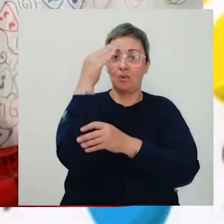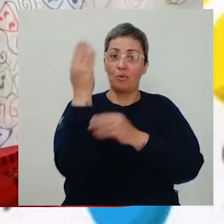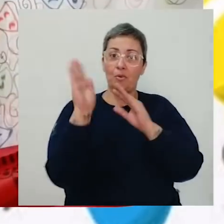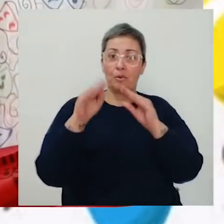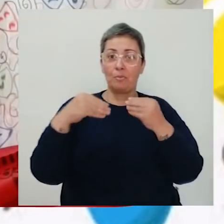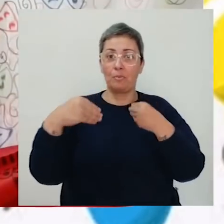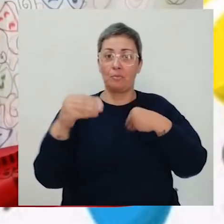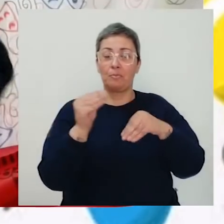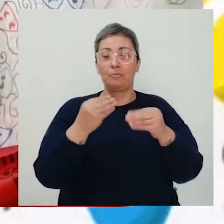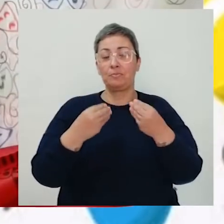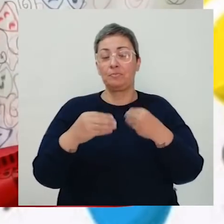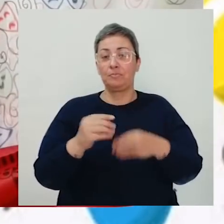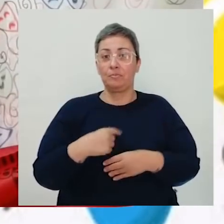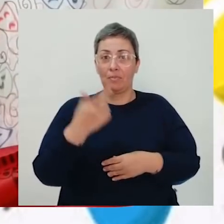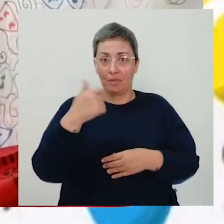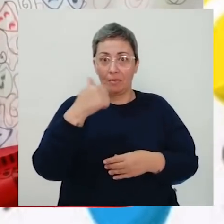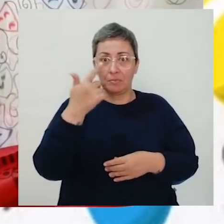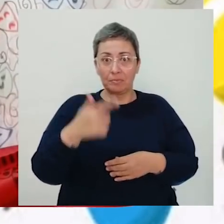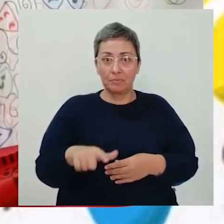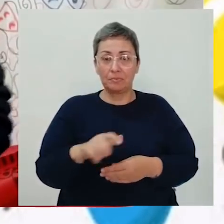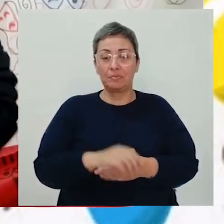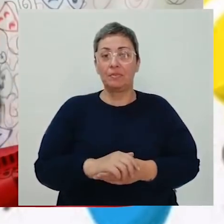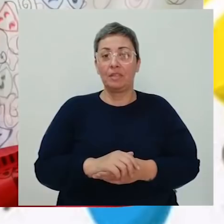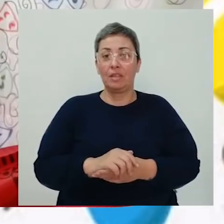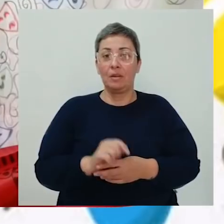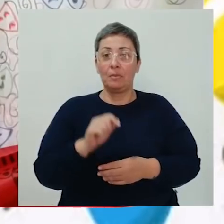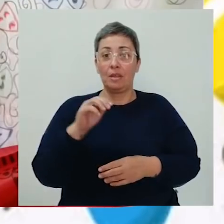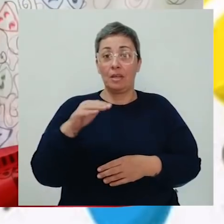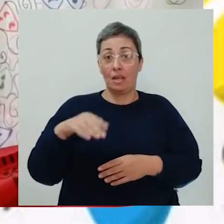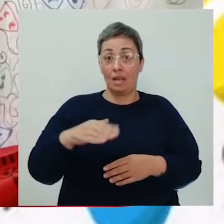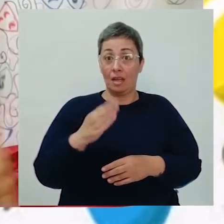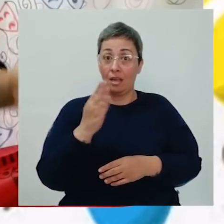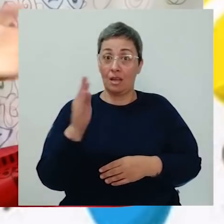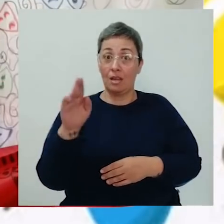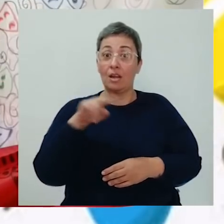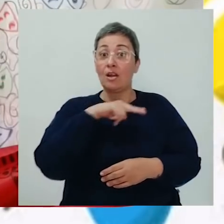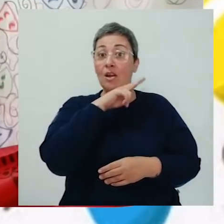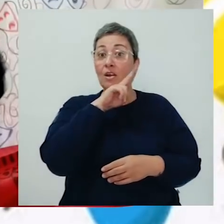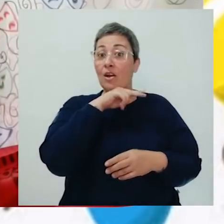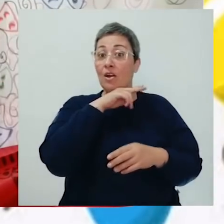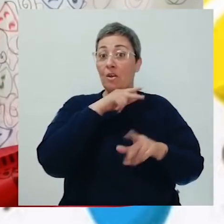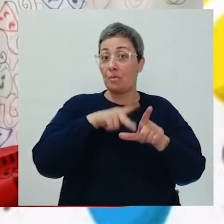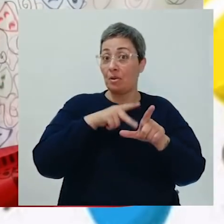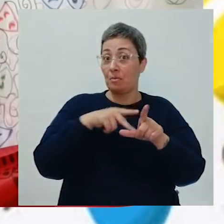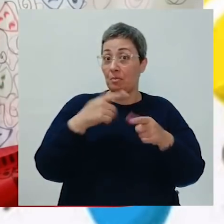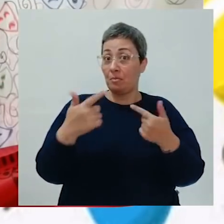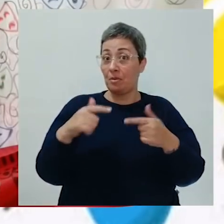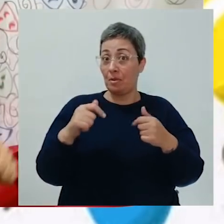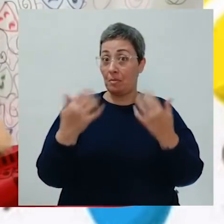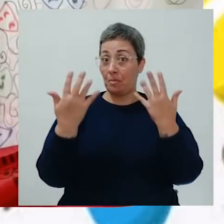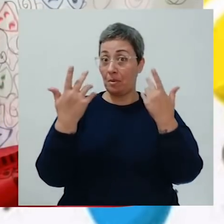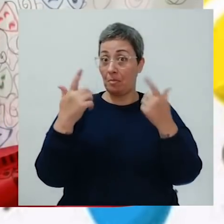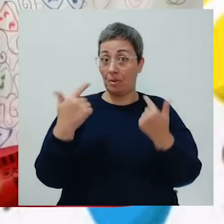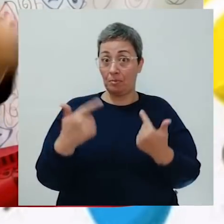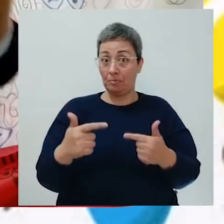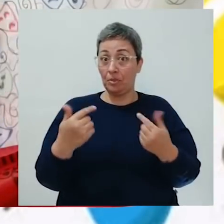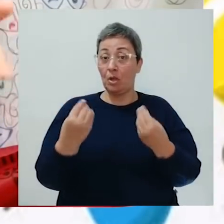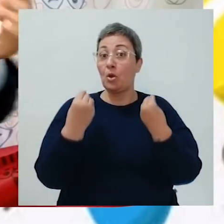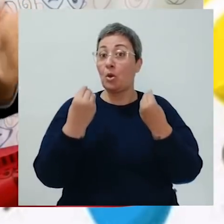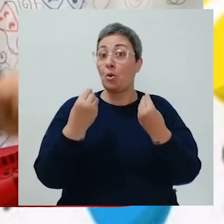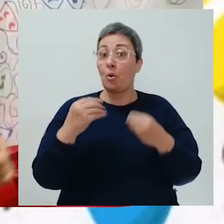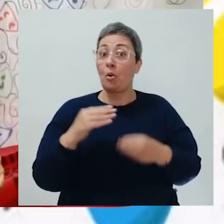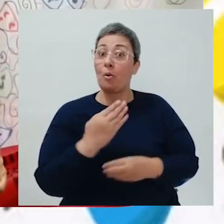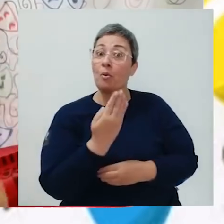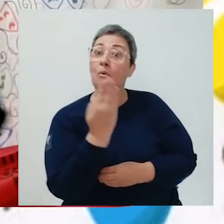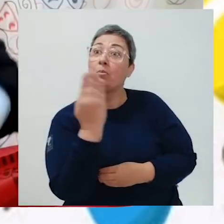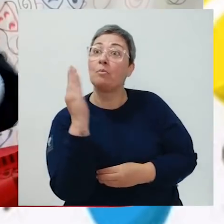Ela tem o corpo mole. Vamos mais uma vez? A cobra não tem pé, a cobra não tem mão. Como